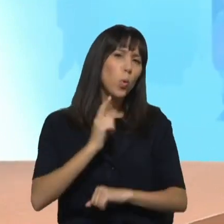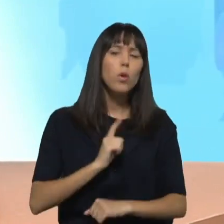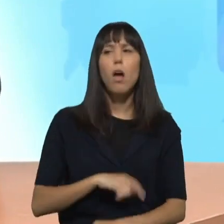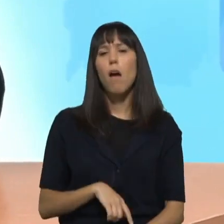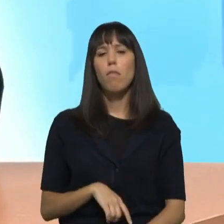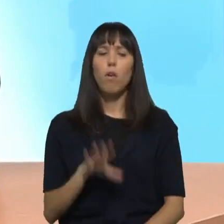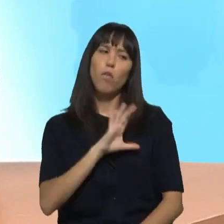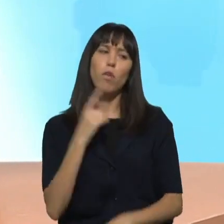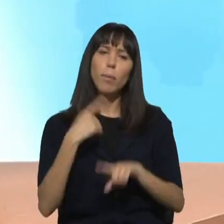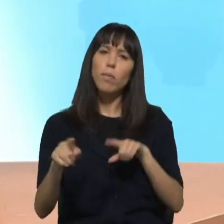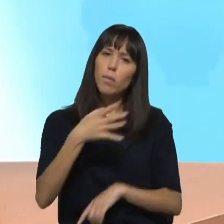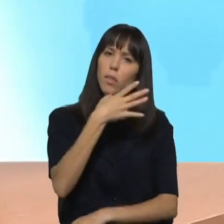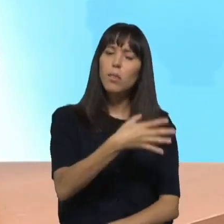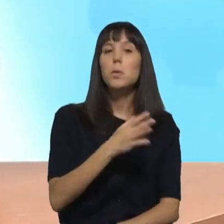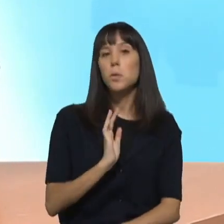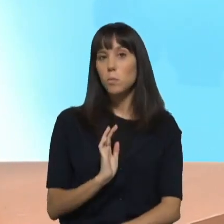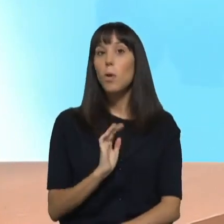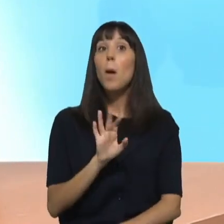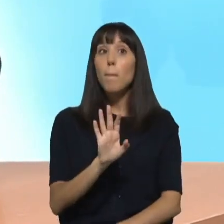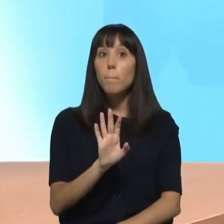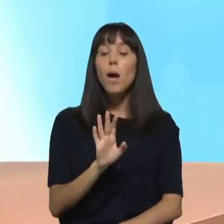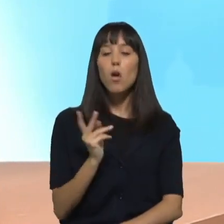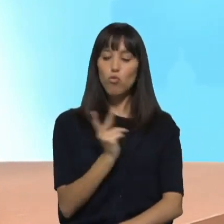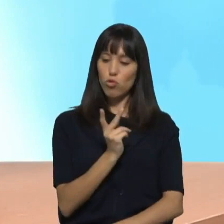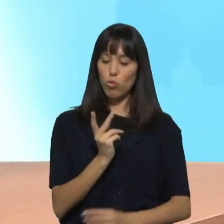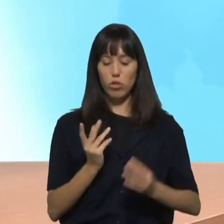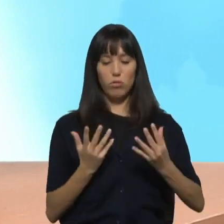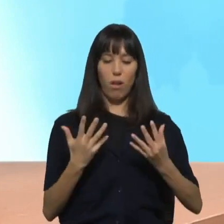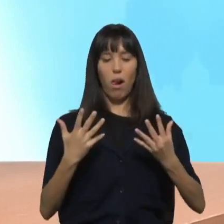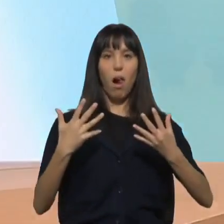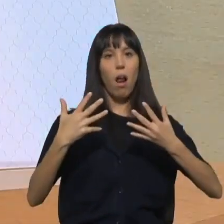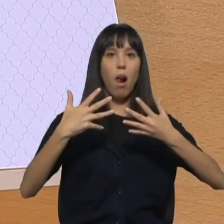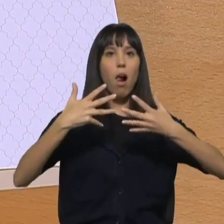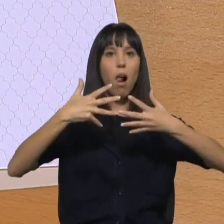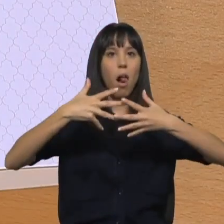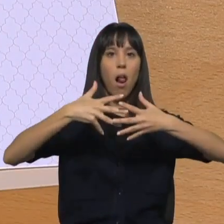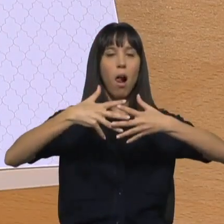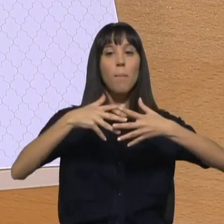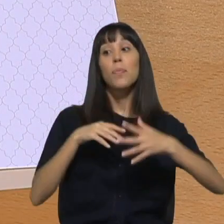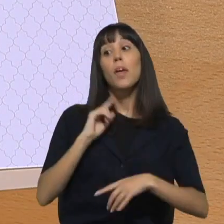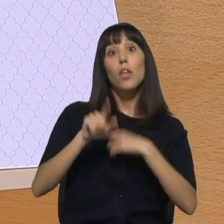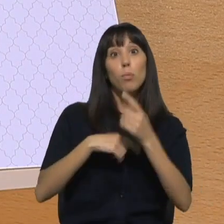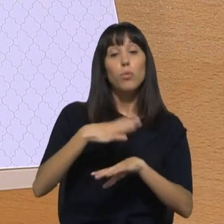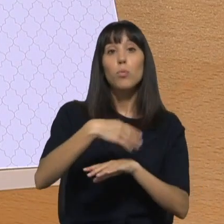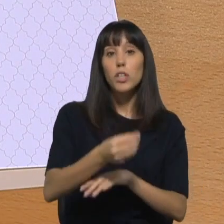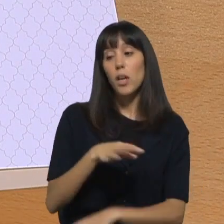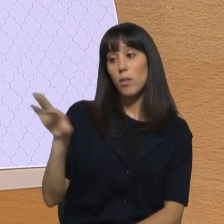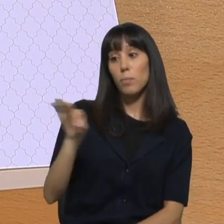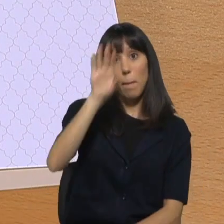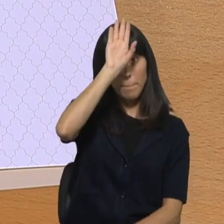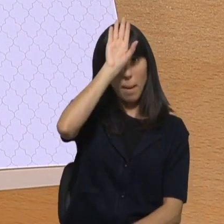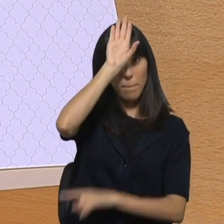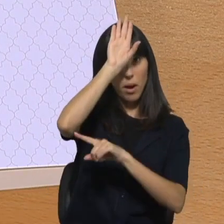mesma maneira, e, portanto, e vê-se que se enriqueceram um ao outro. E quando ele é eleito Papa, a mim parece-me que é também eleito Papa porque há